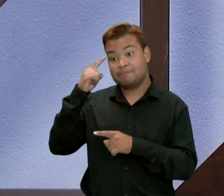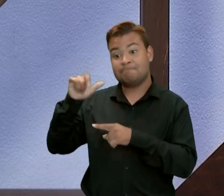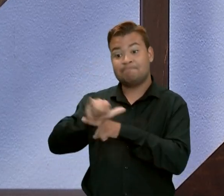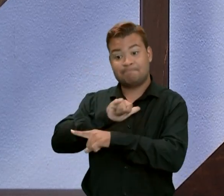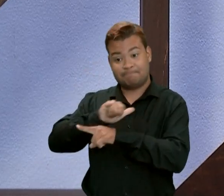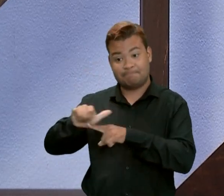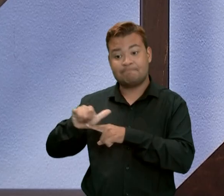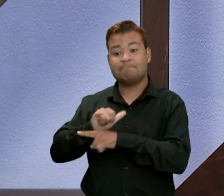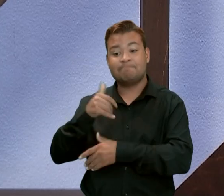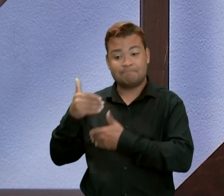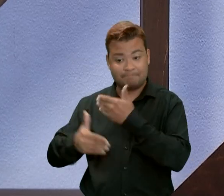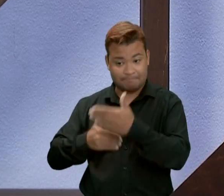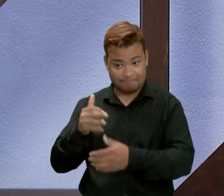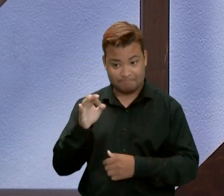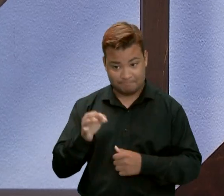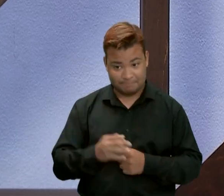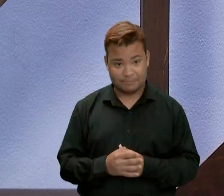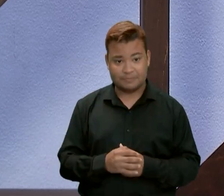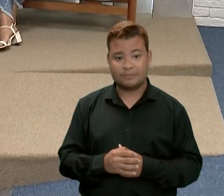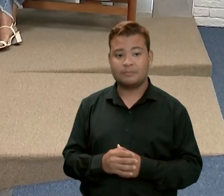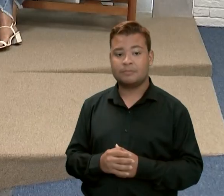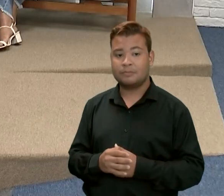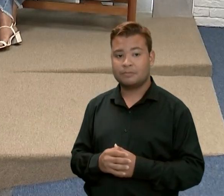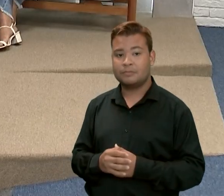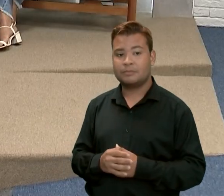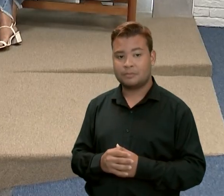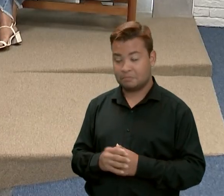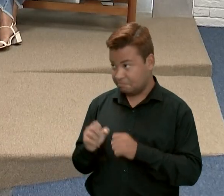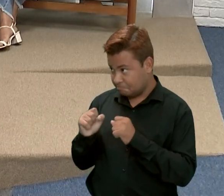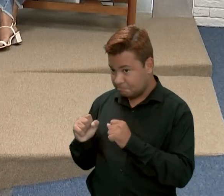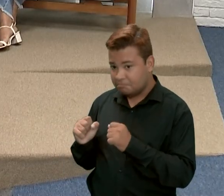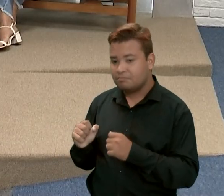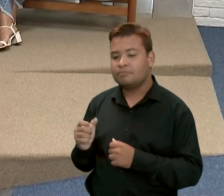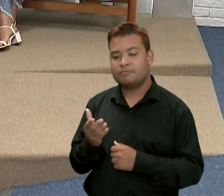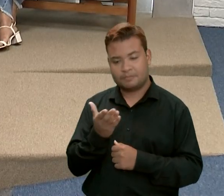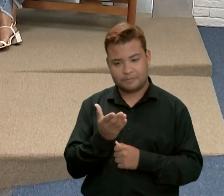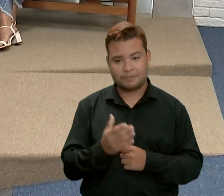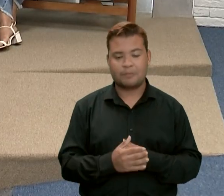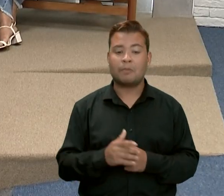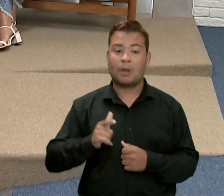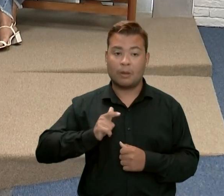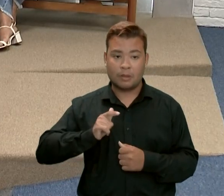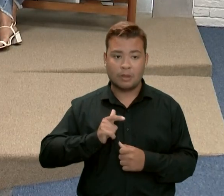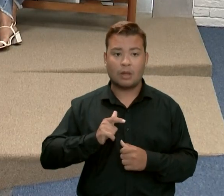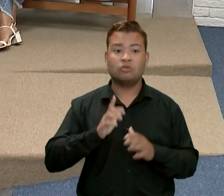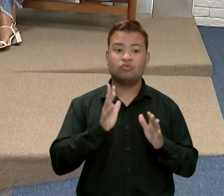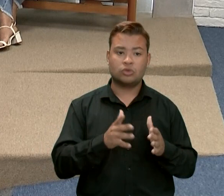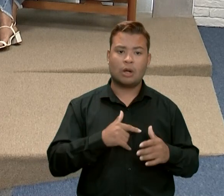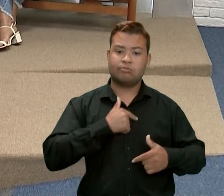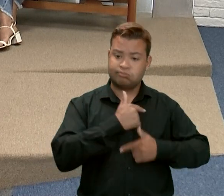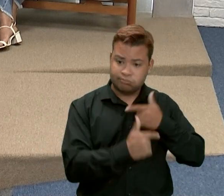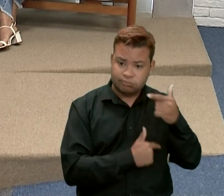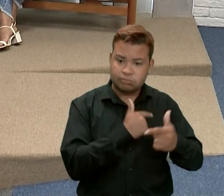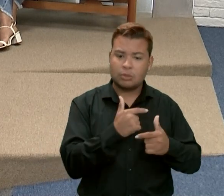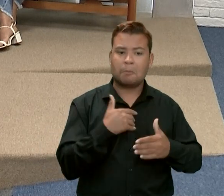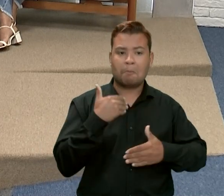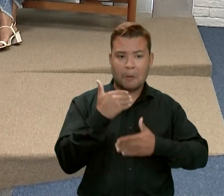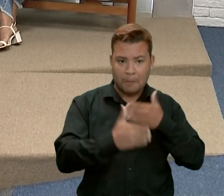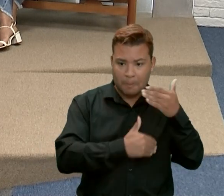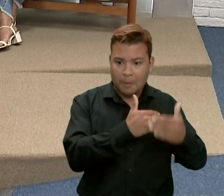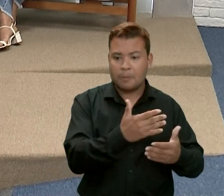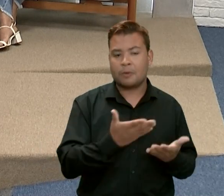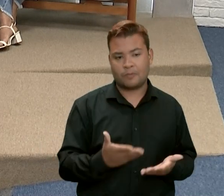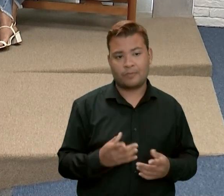isso. Nós temos algumas atividades, posso? Pode. Nós temos algumas atividades desenvolvidas, porque direitos humanos